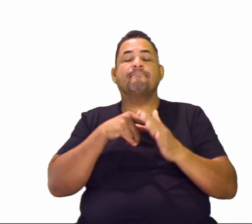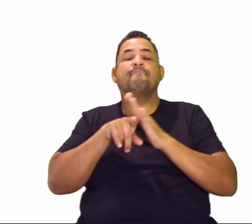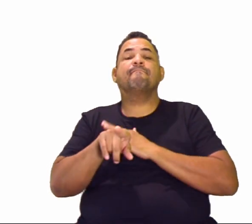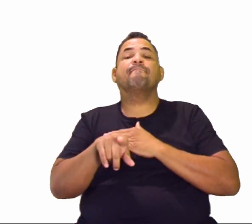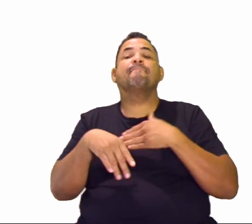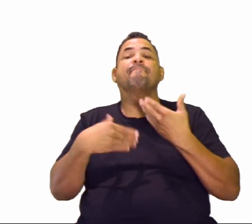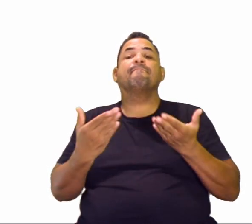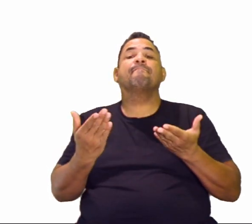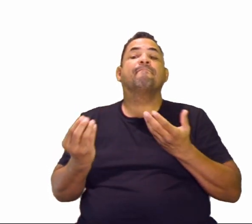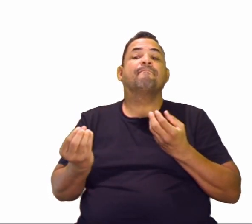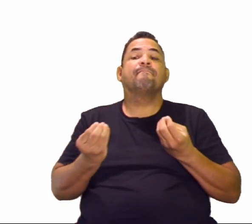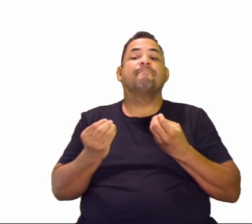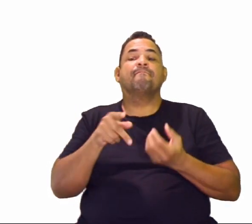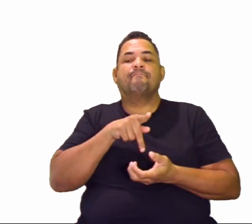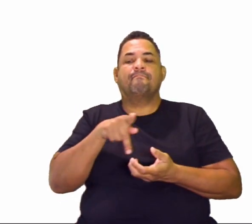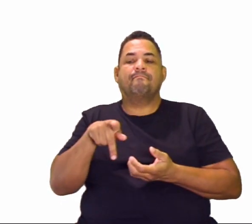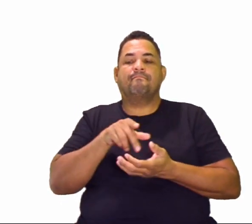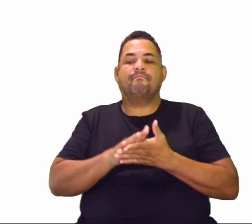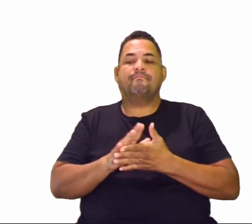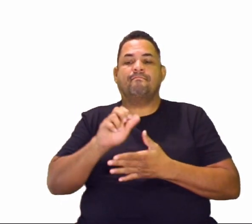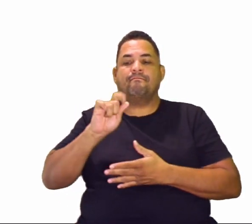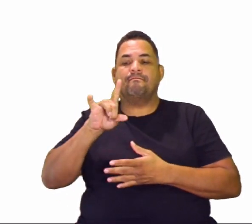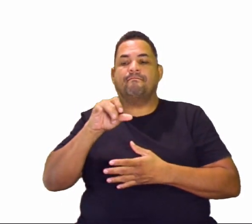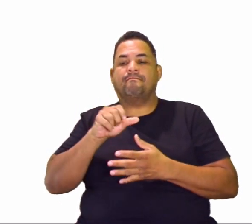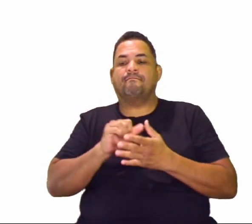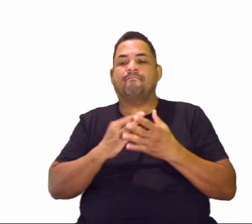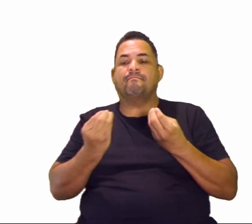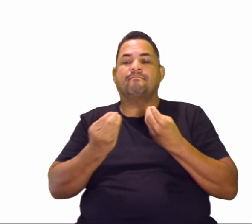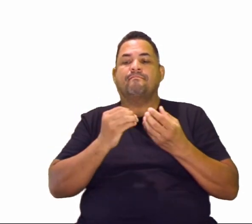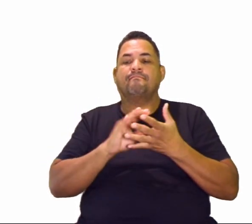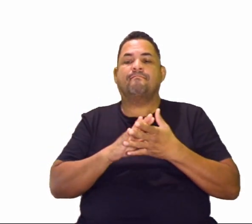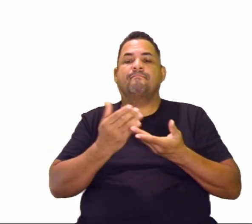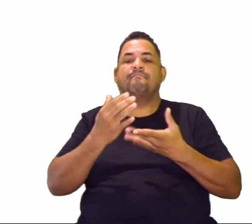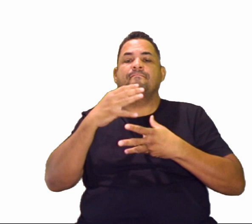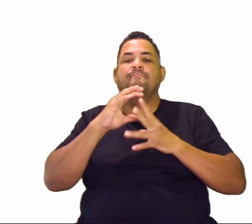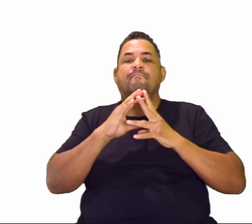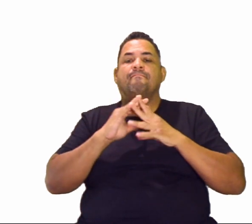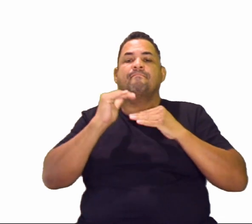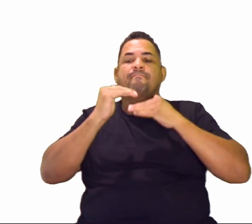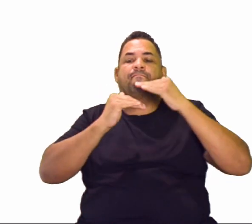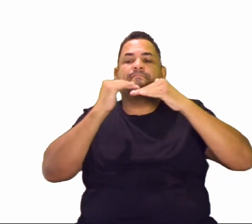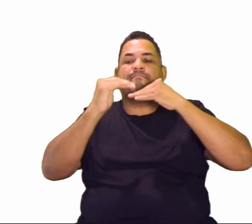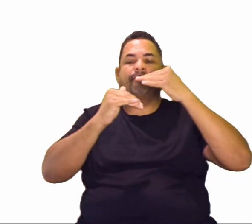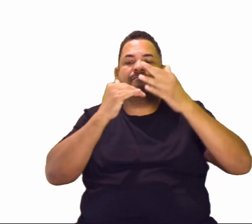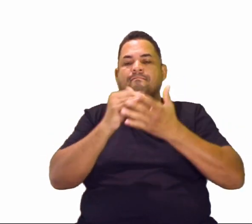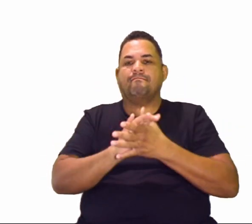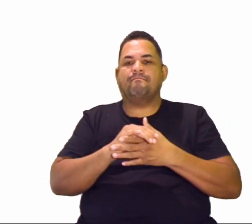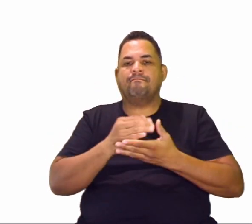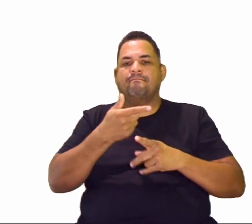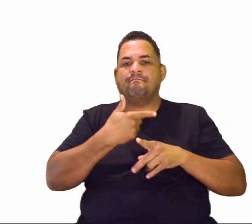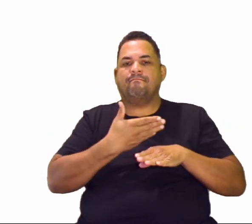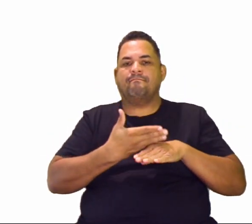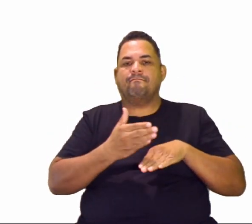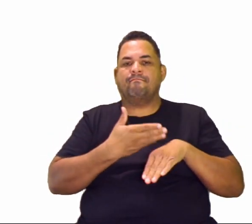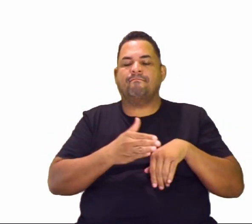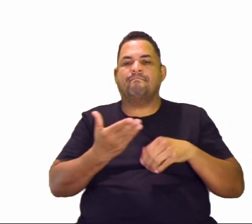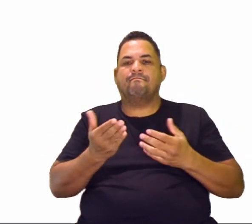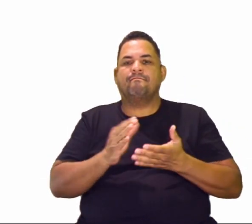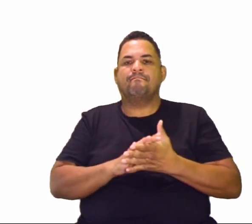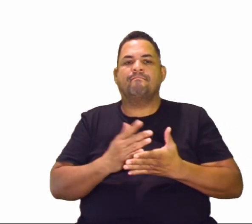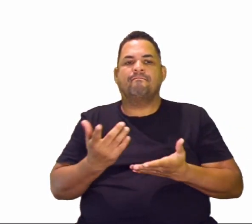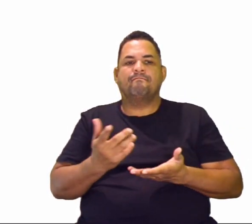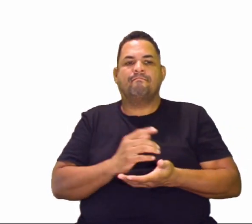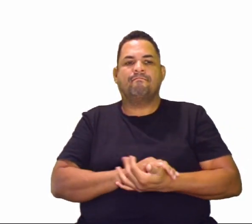perguntar, e aí, professor Almeida, como é que eu devo desenvolver esse problema? Aí nós vamos aprender o que nós